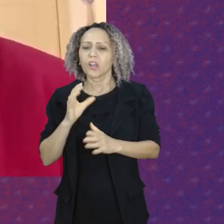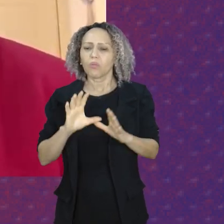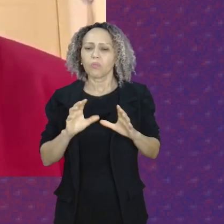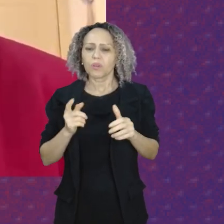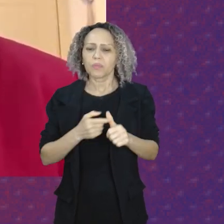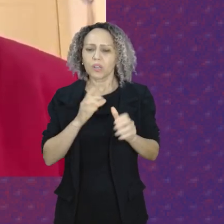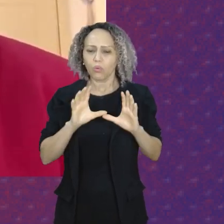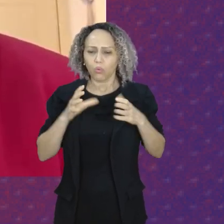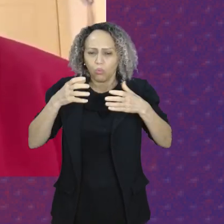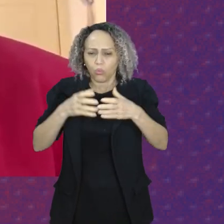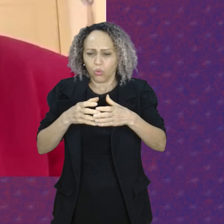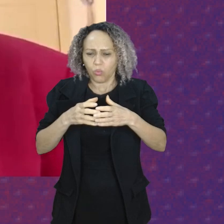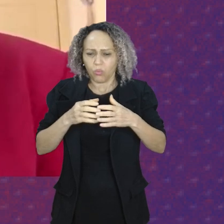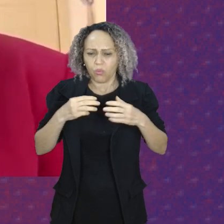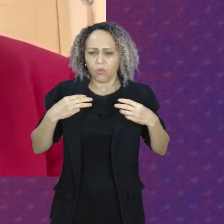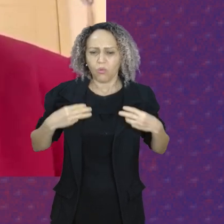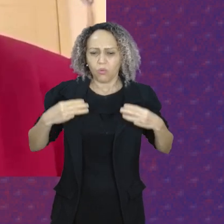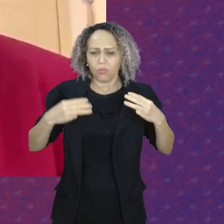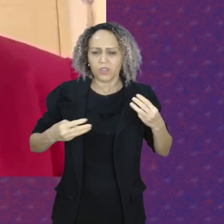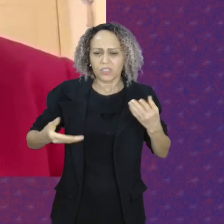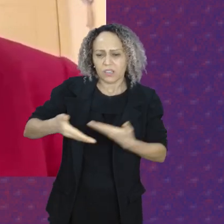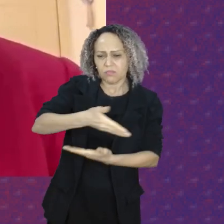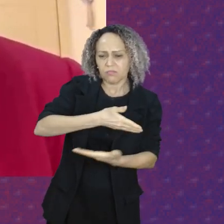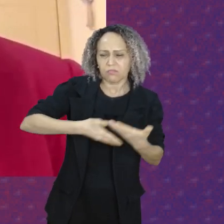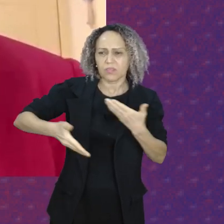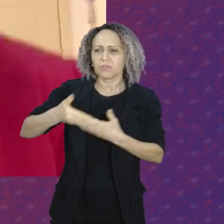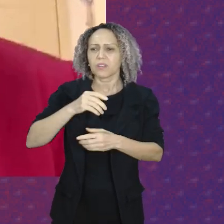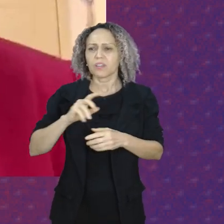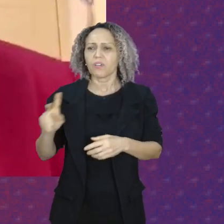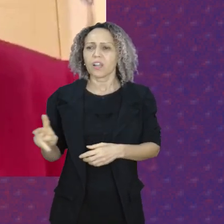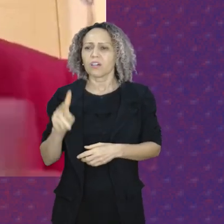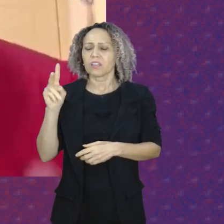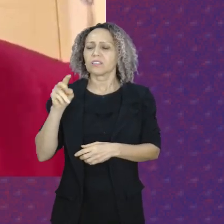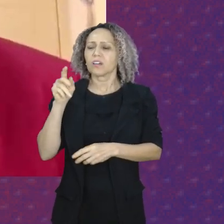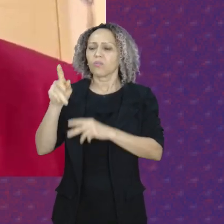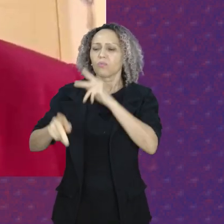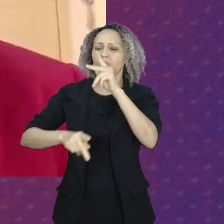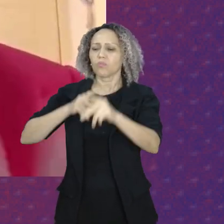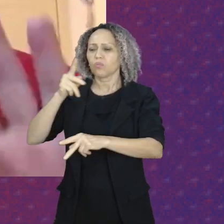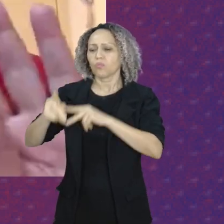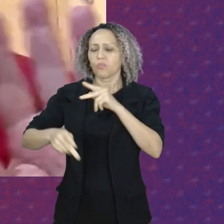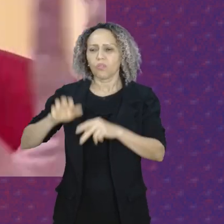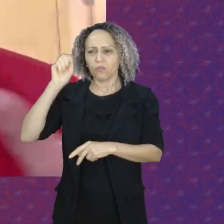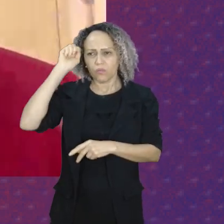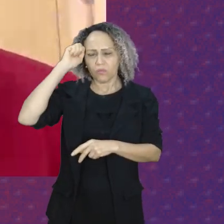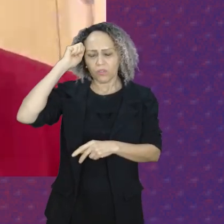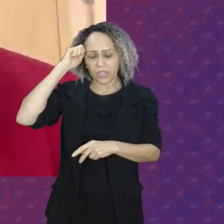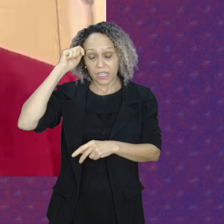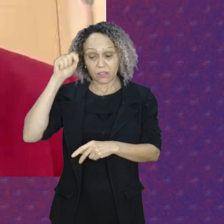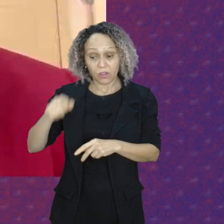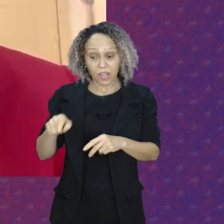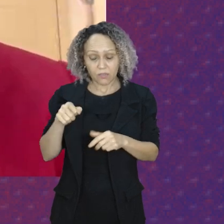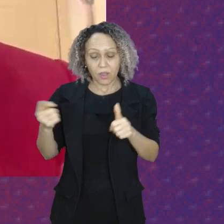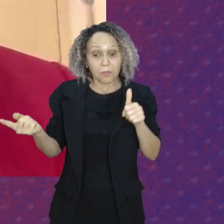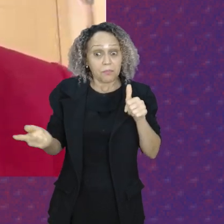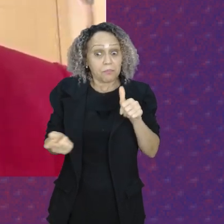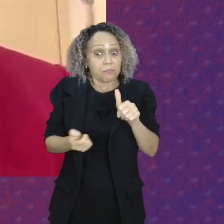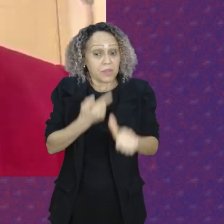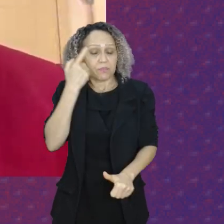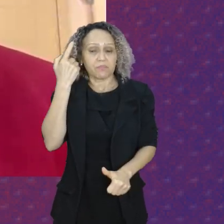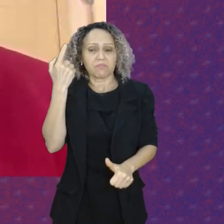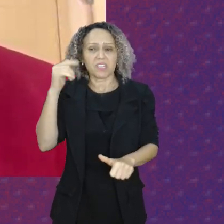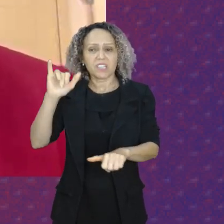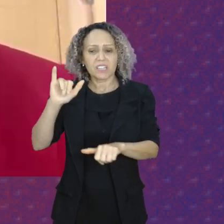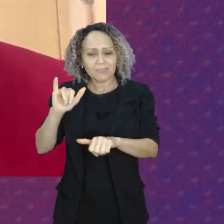trabalho interministerial para a valorização da população negra. Então foi a primeira iniciativa de voltar os olhos em